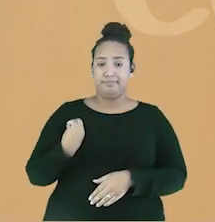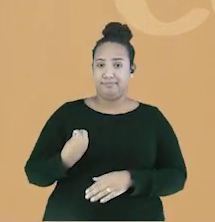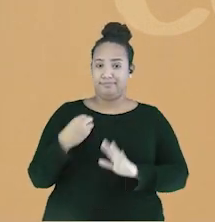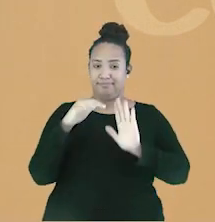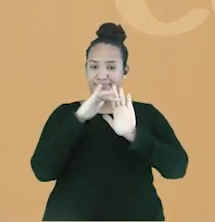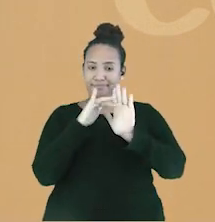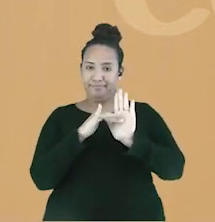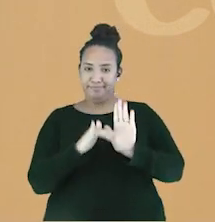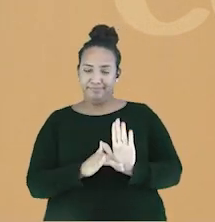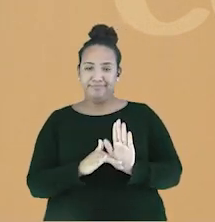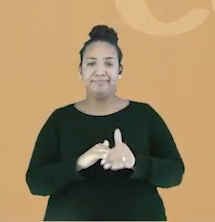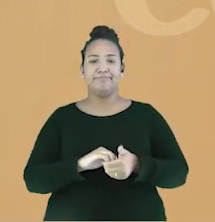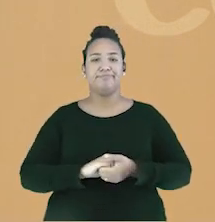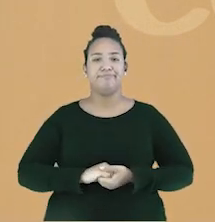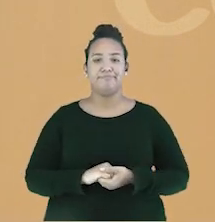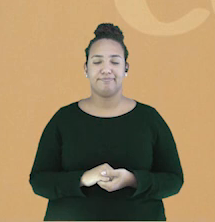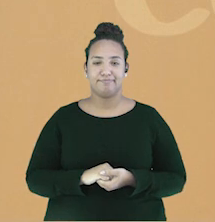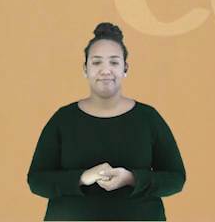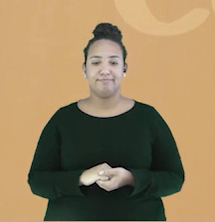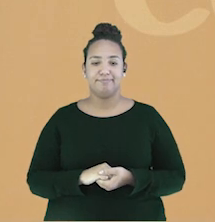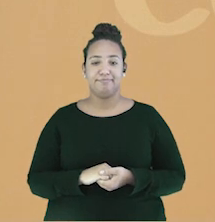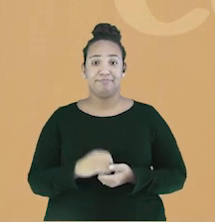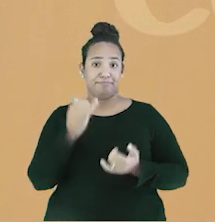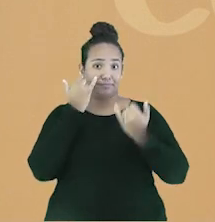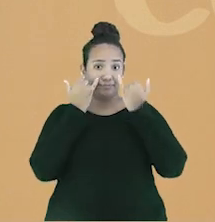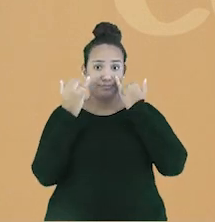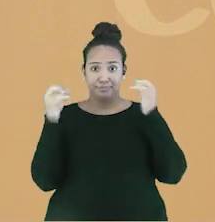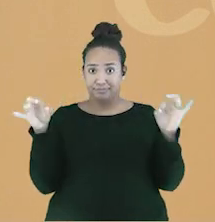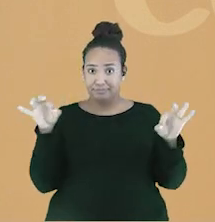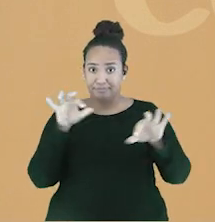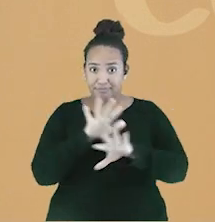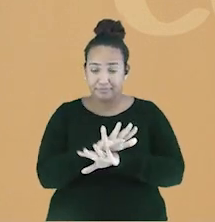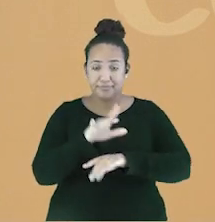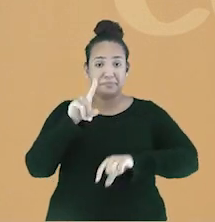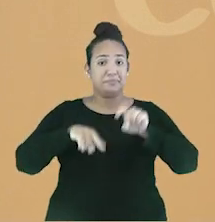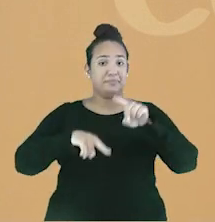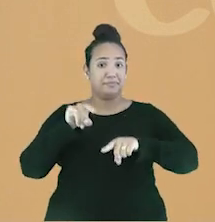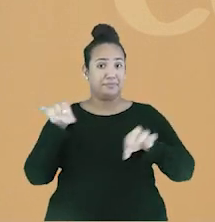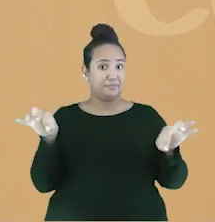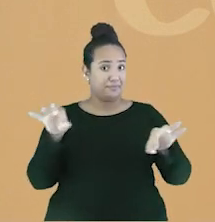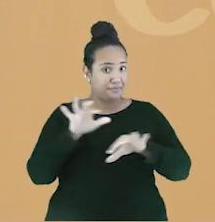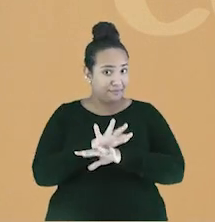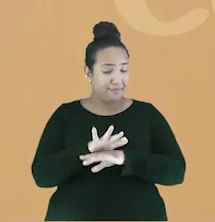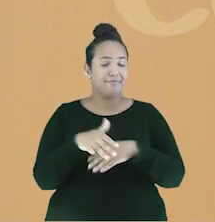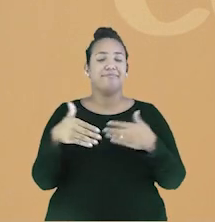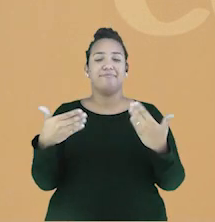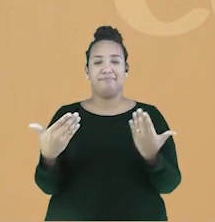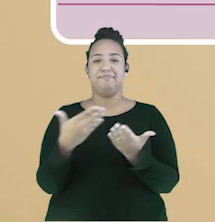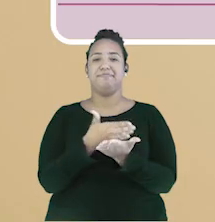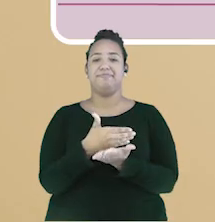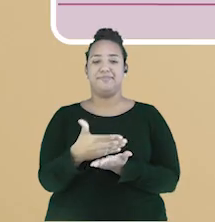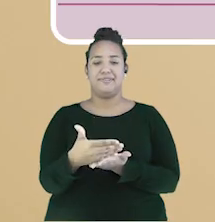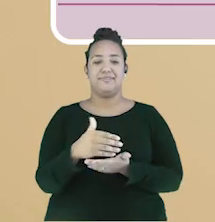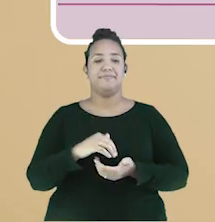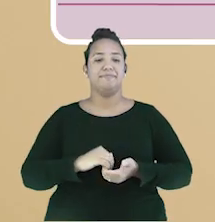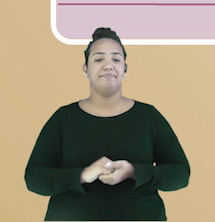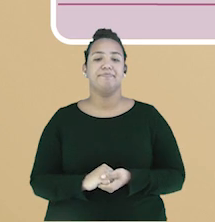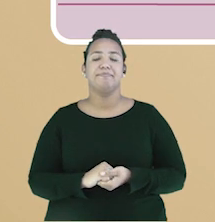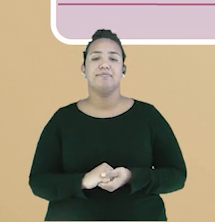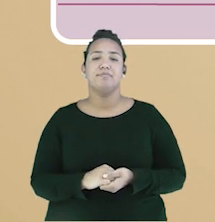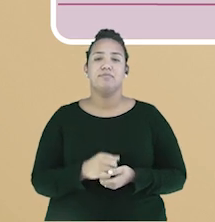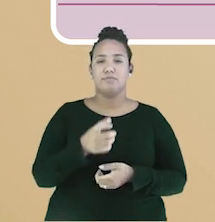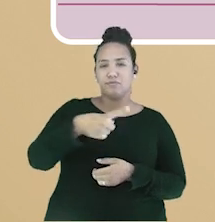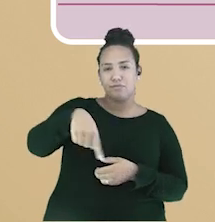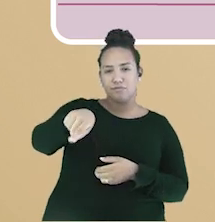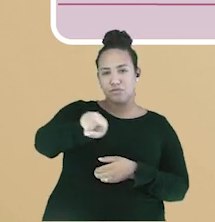participação na nossa aula. Recados dados, material na mão, é hora de começar. Você